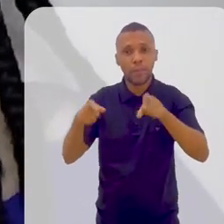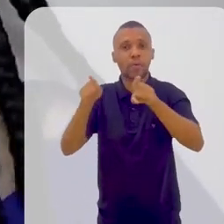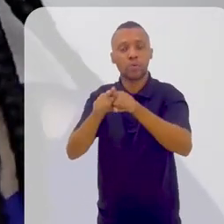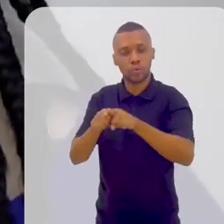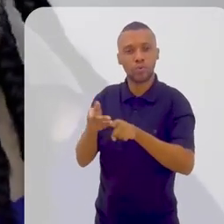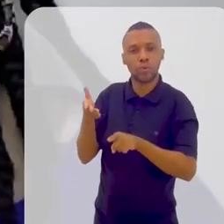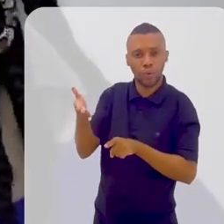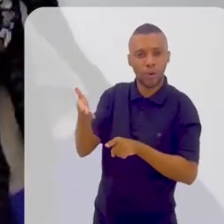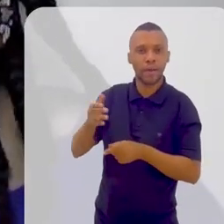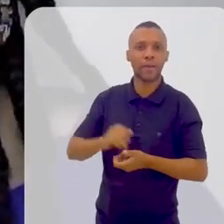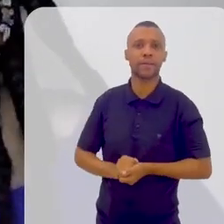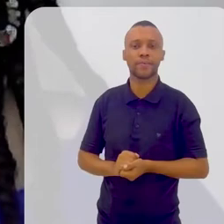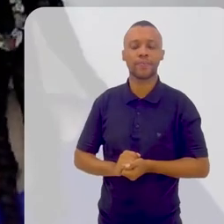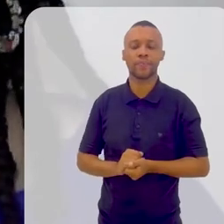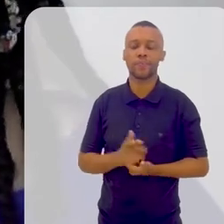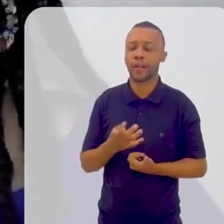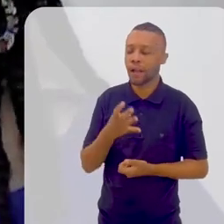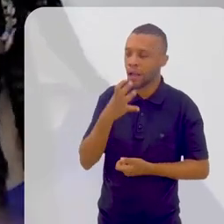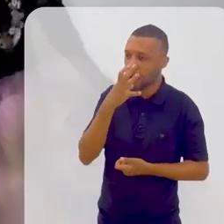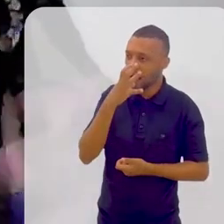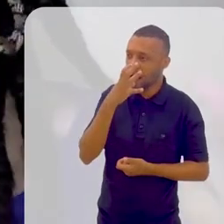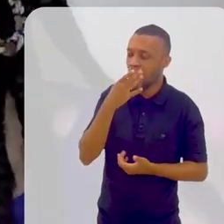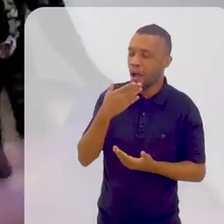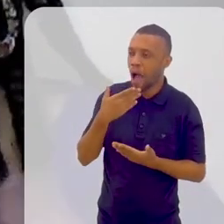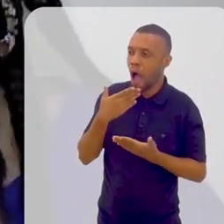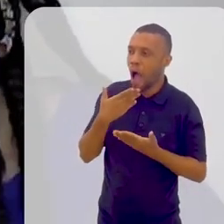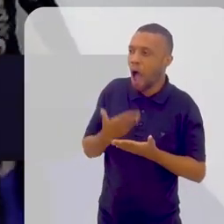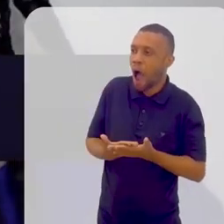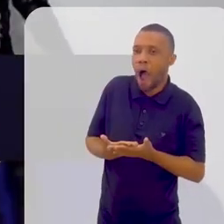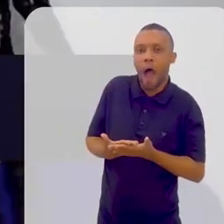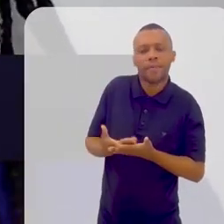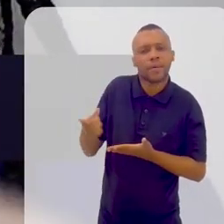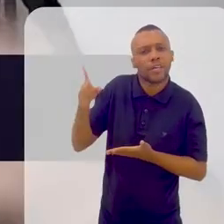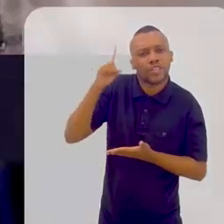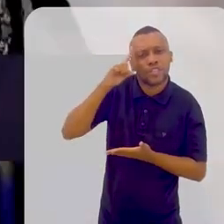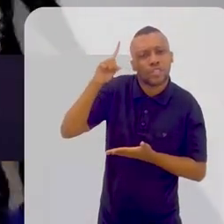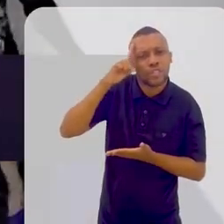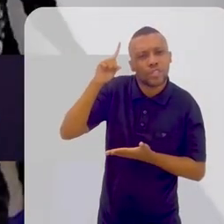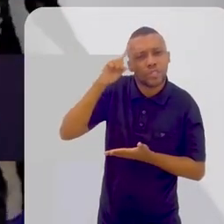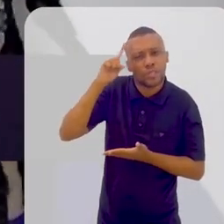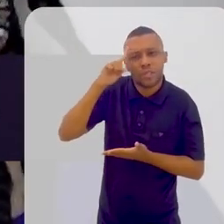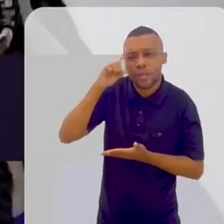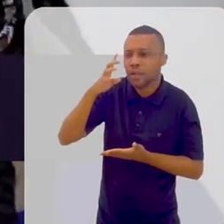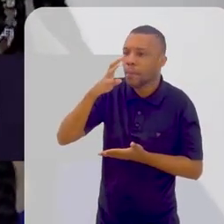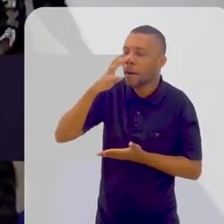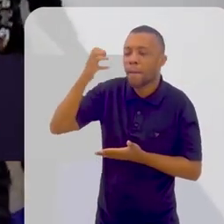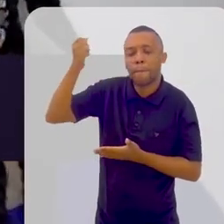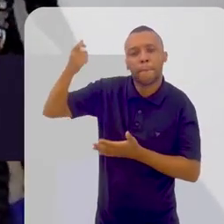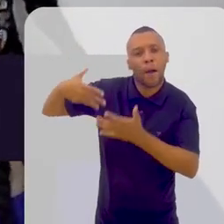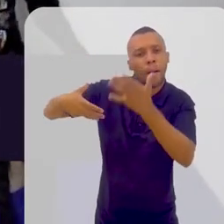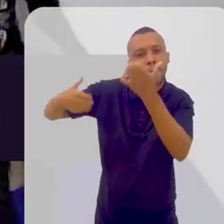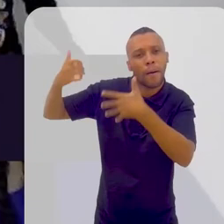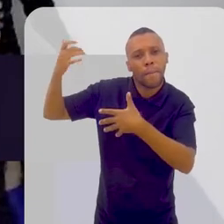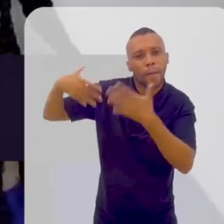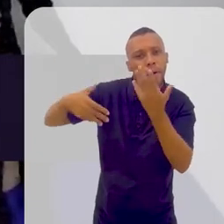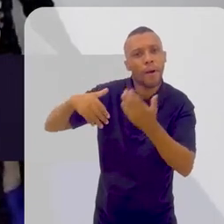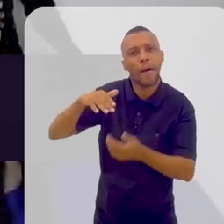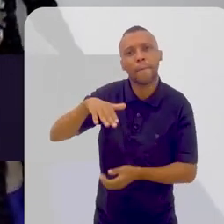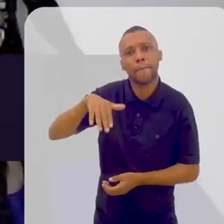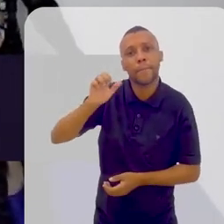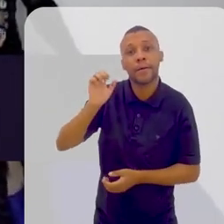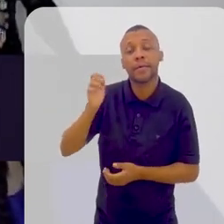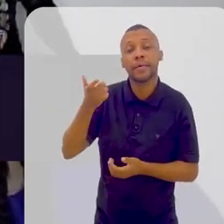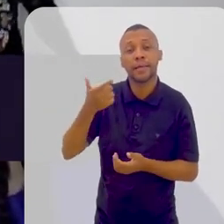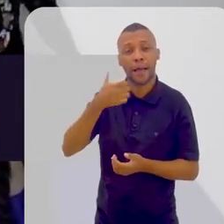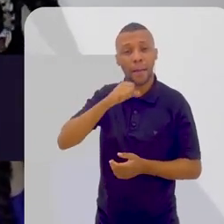trabalho com ela e eu ficava assim: se eu pudesse, eu ficaria dias ouvindo a mãe Celina de Xangô.